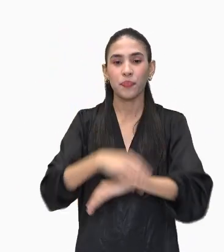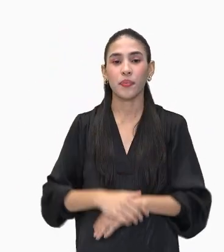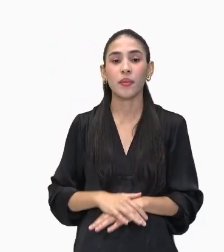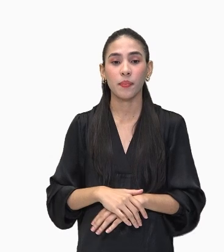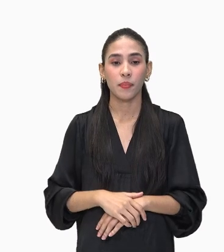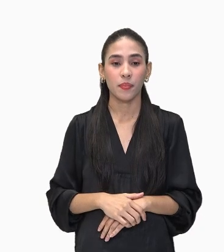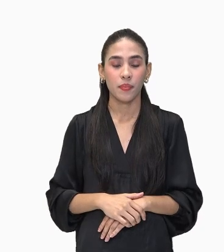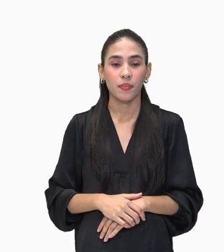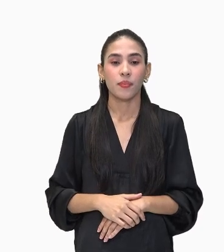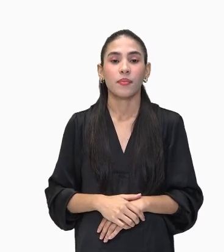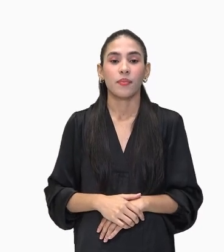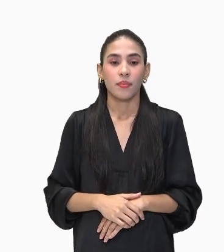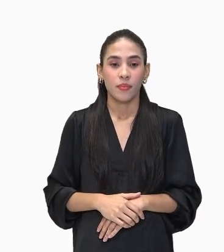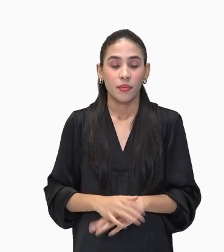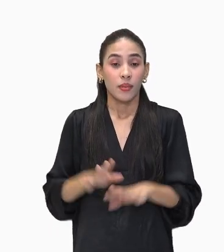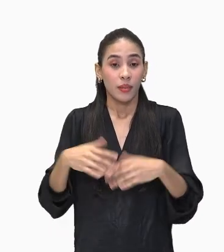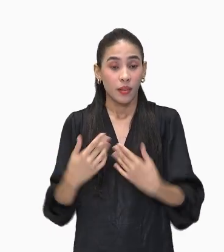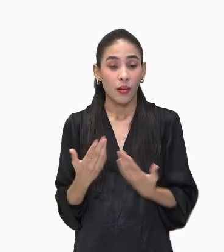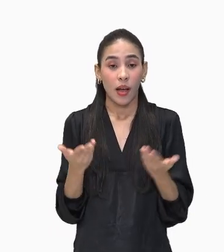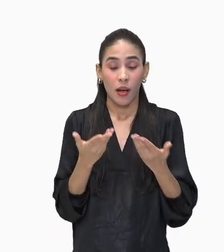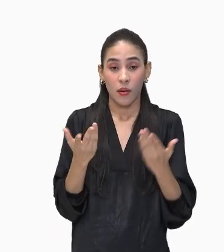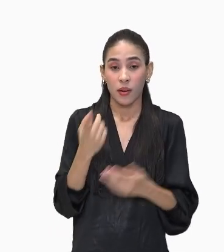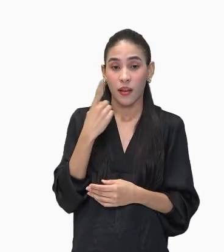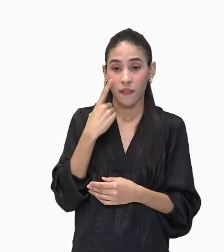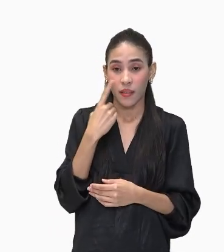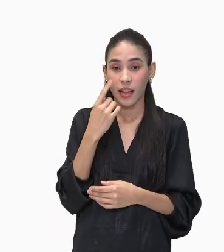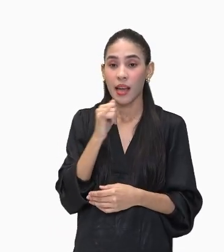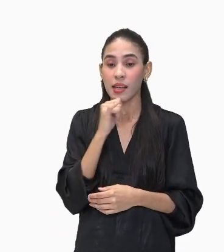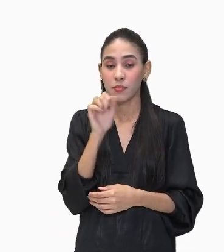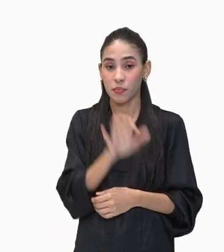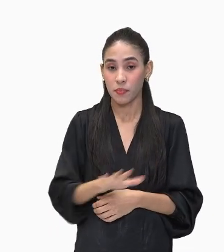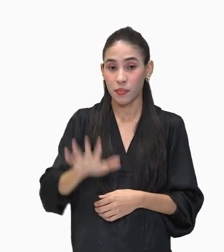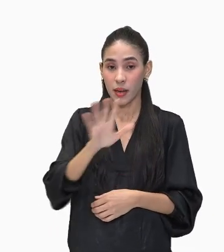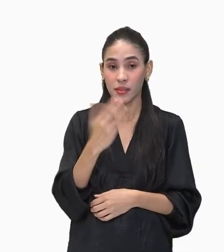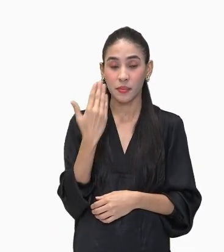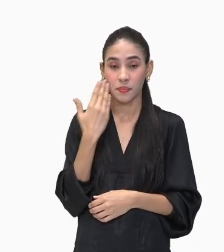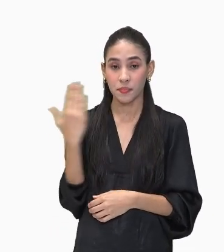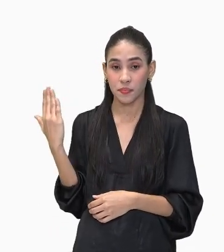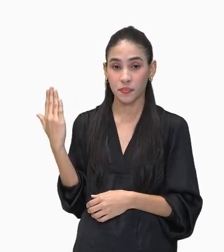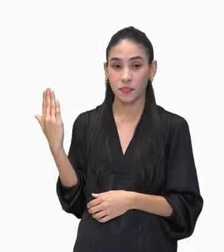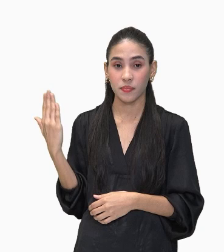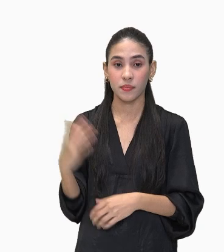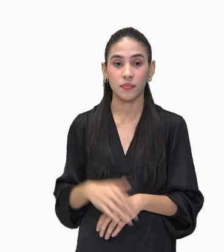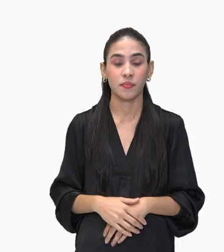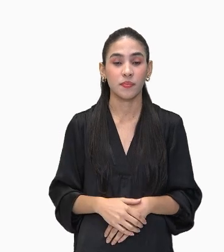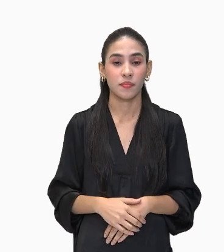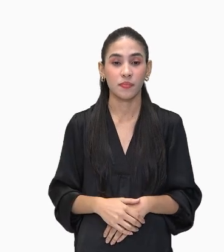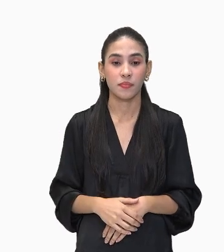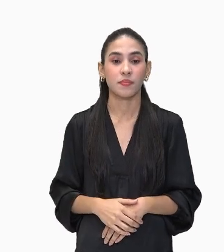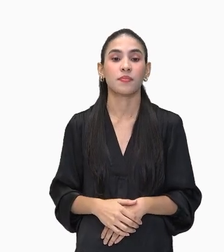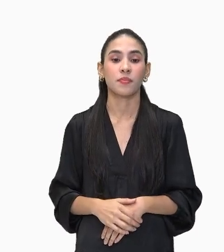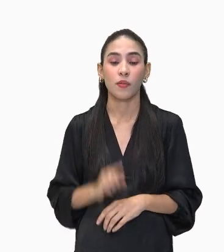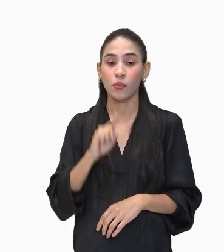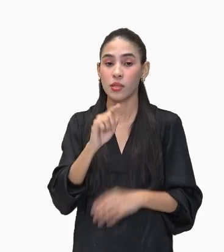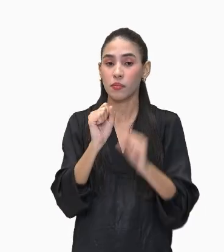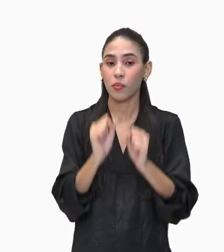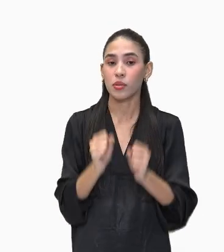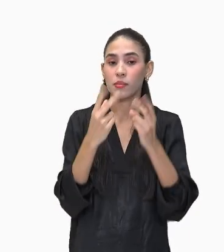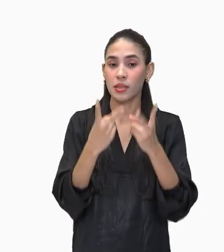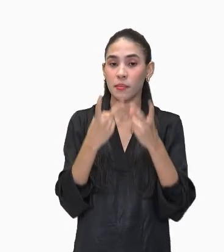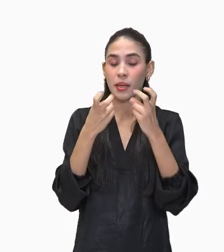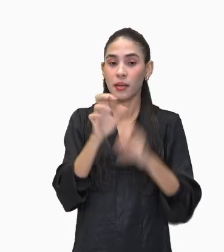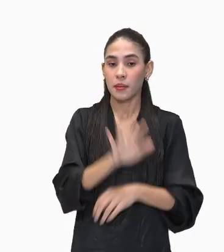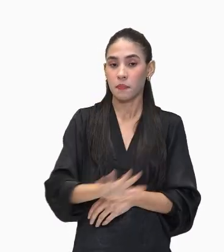calor. E aí a gente vai dar uma olhada nesta ilustração para verificar aqui, né? A gente pode observar